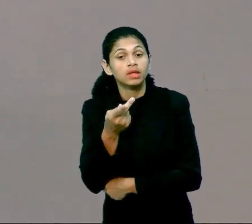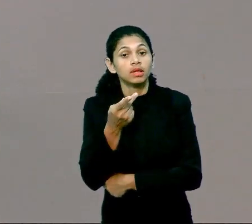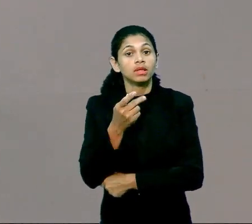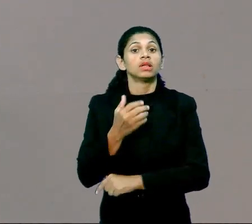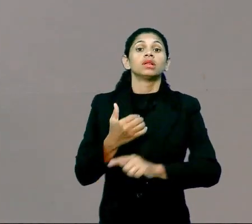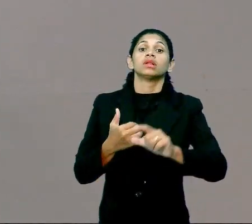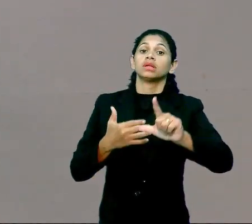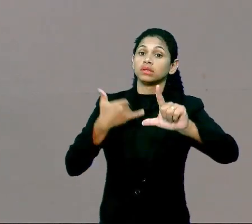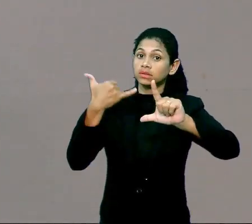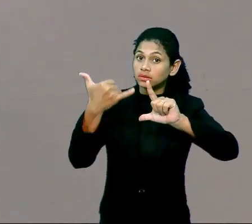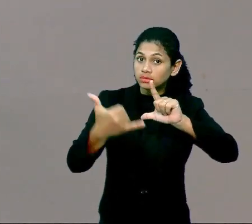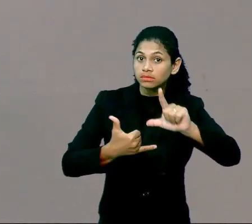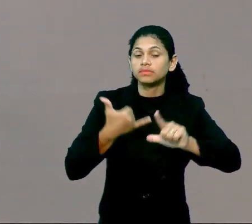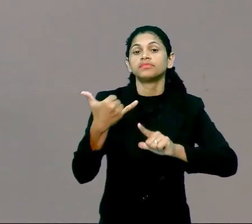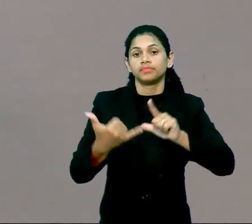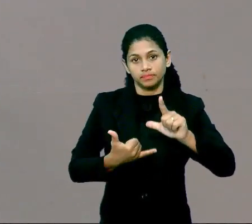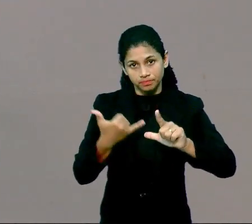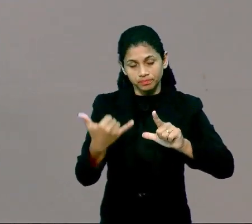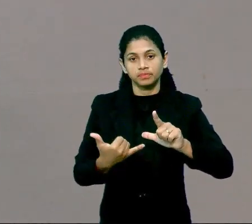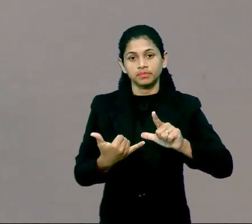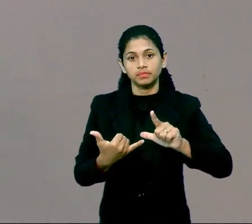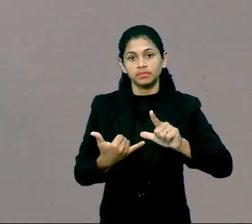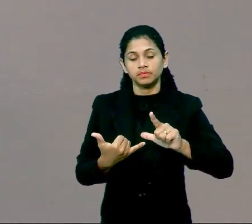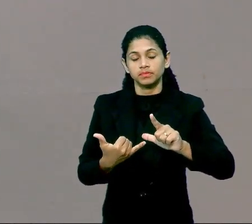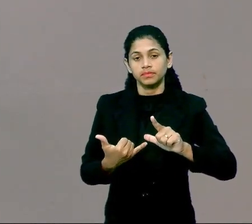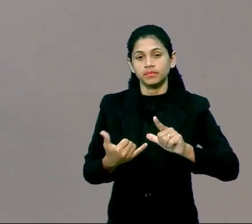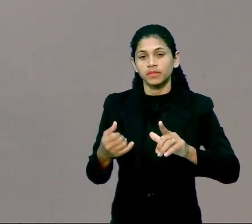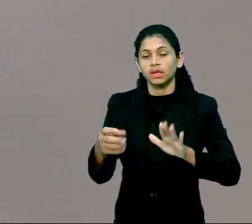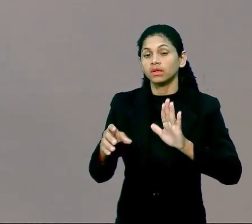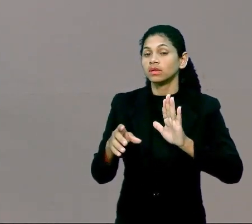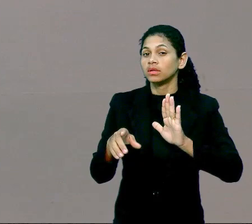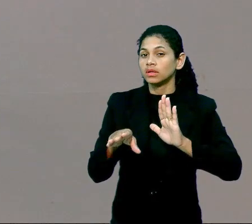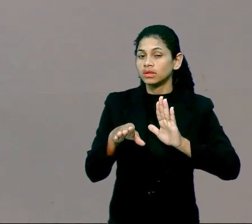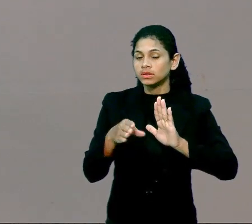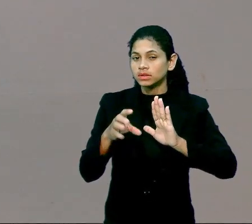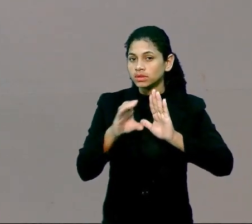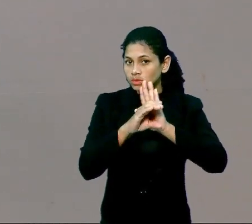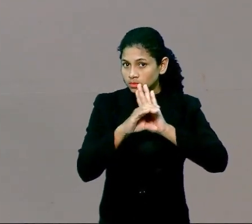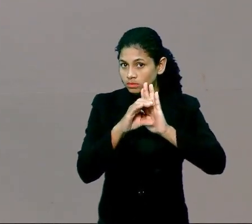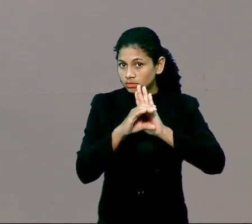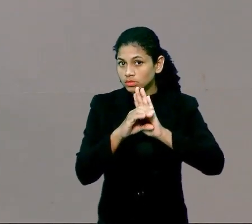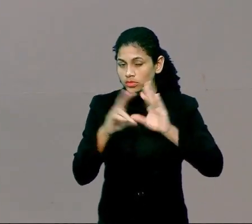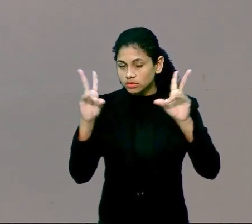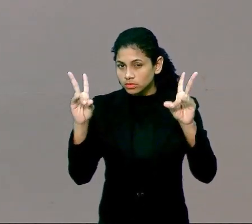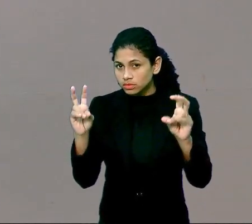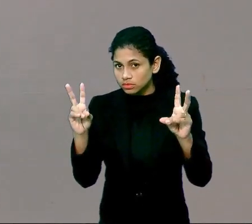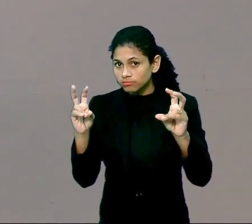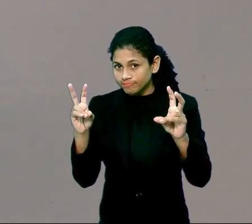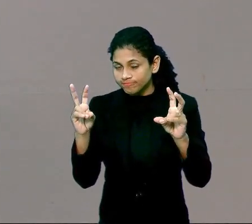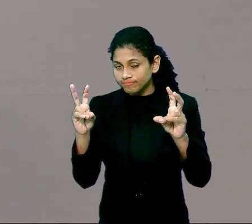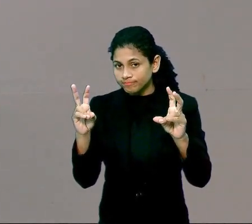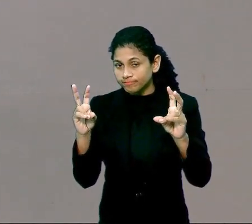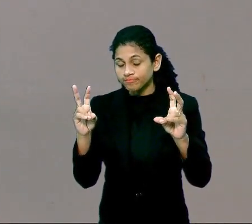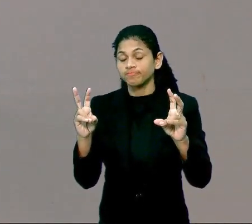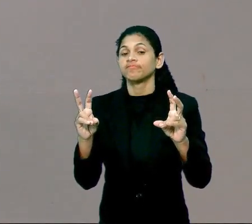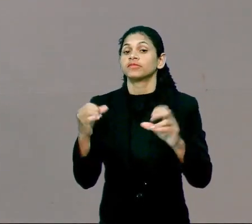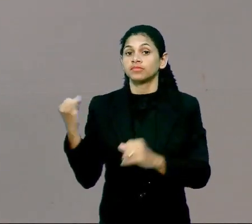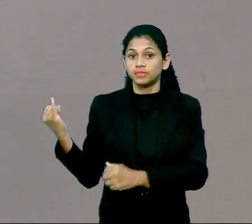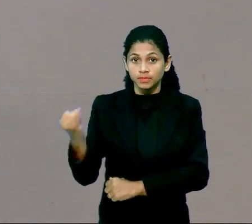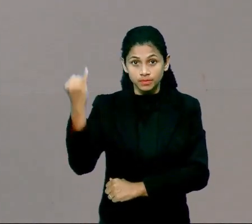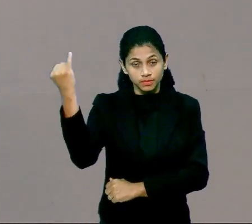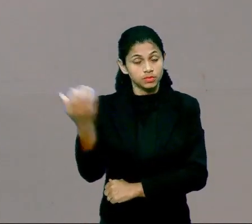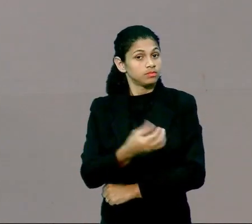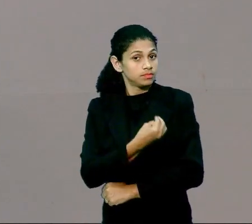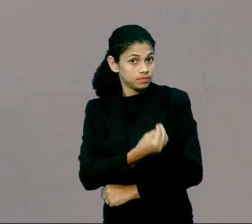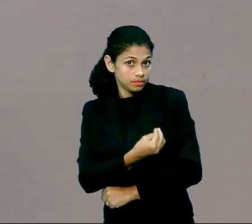aspecto do brincar, esse assunto, esse tema, essa abordagem, ela é muito presente. E o que